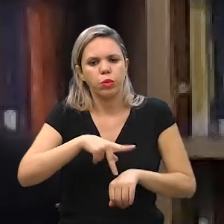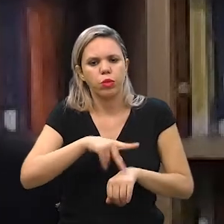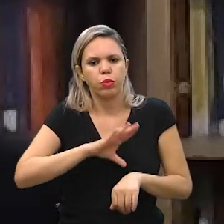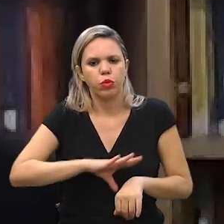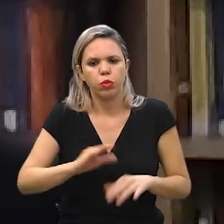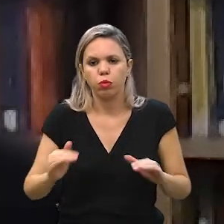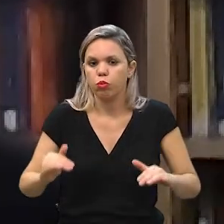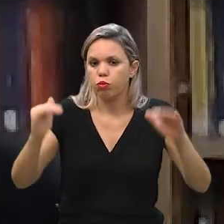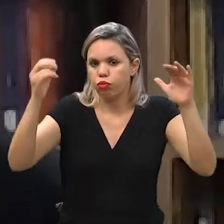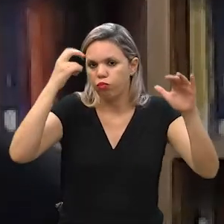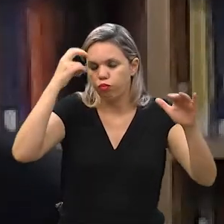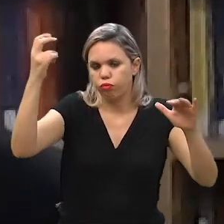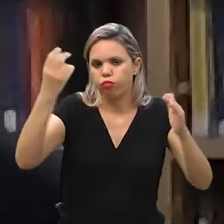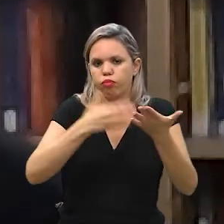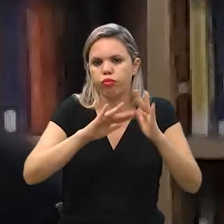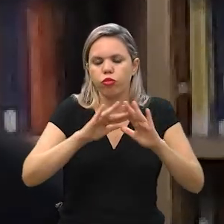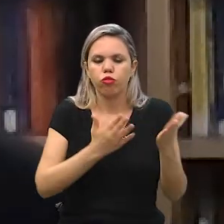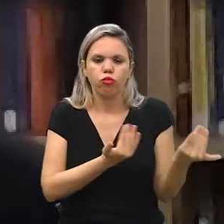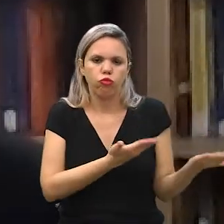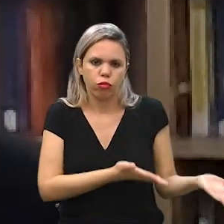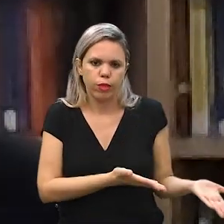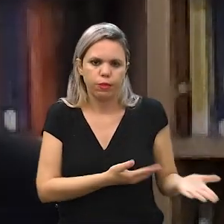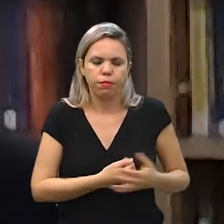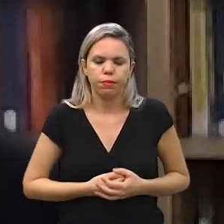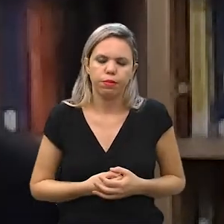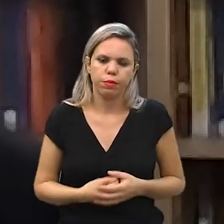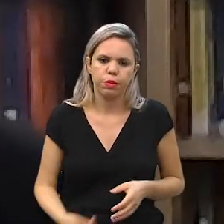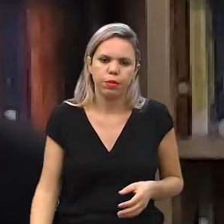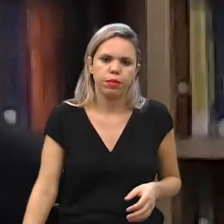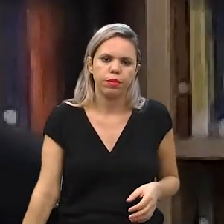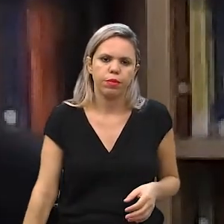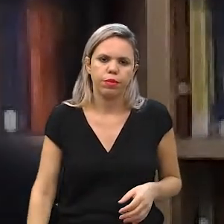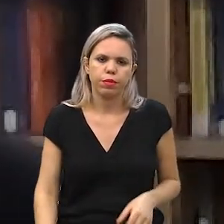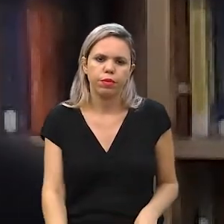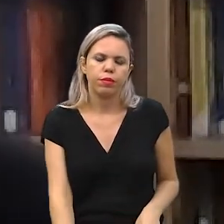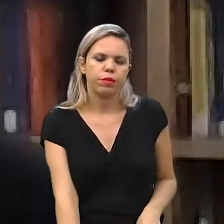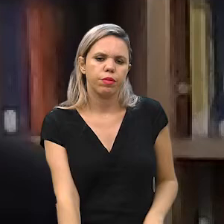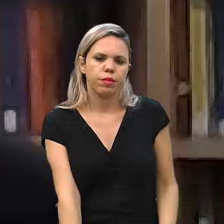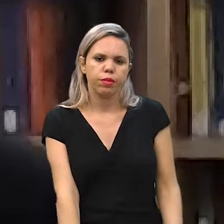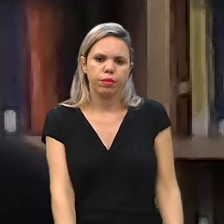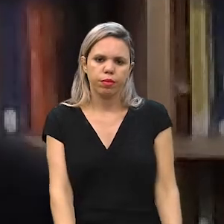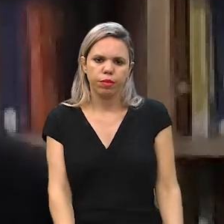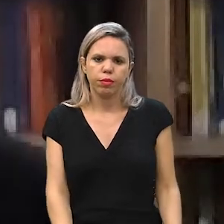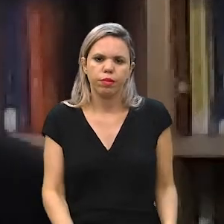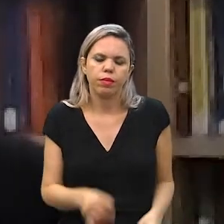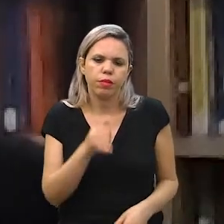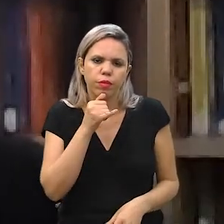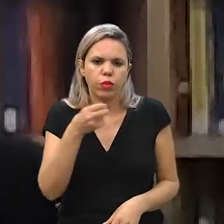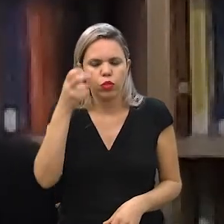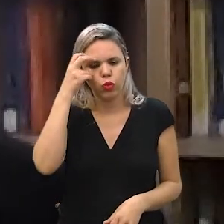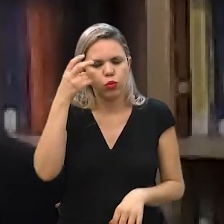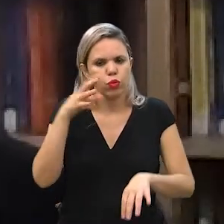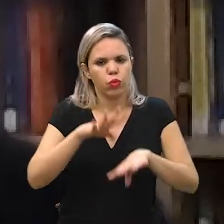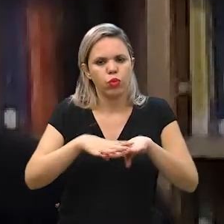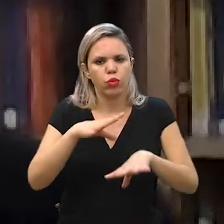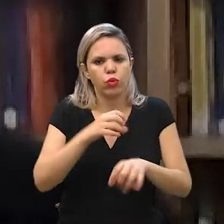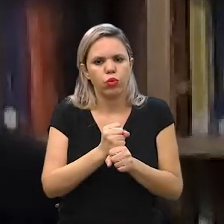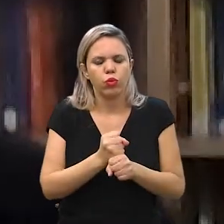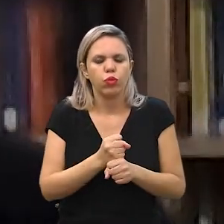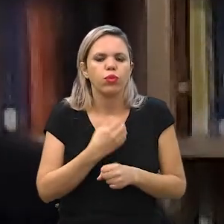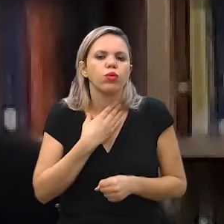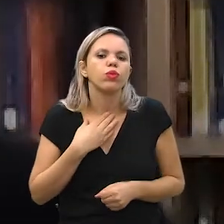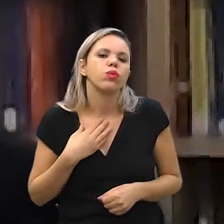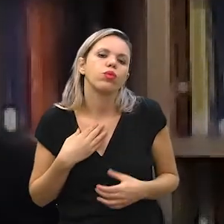tem uma alta cultura escolar. Os jovens, eles são colocados a cultura matemática já no